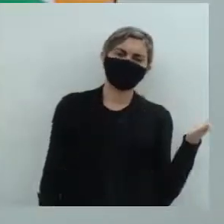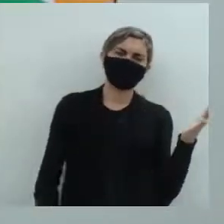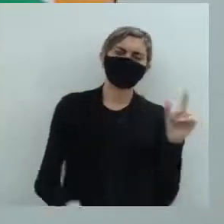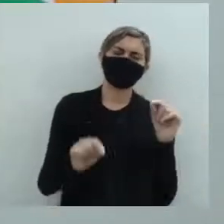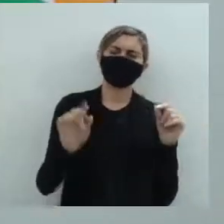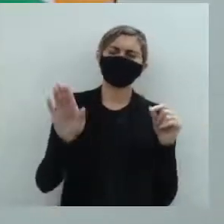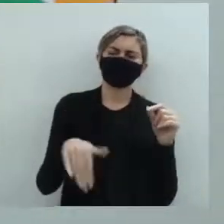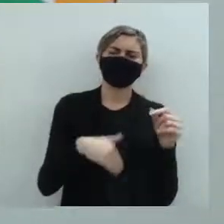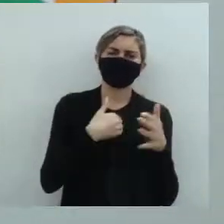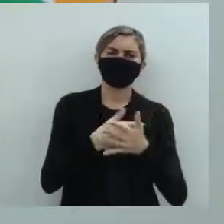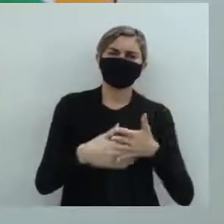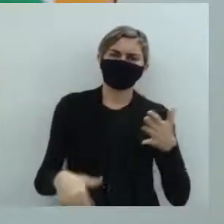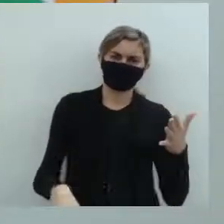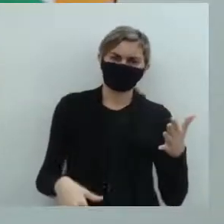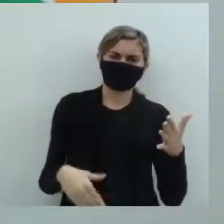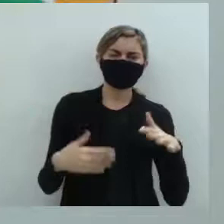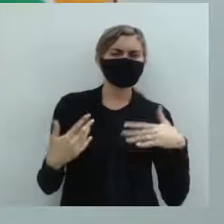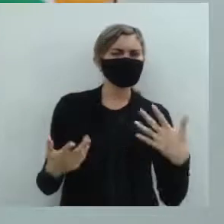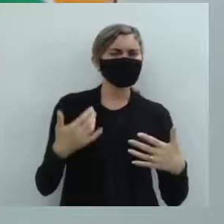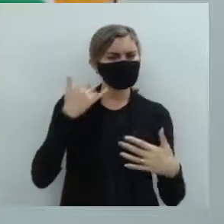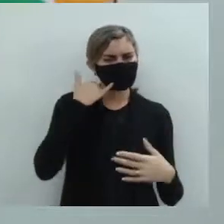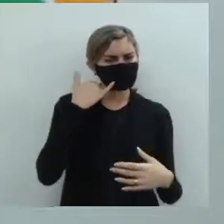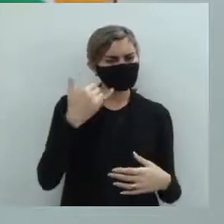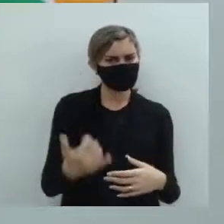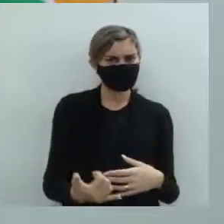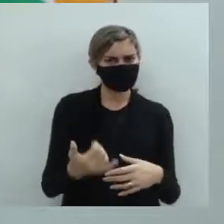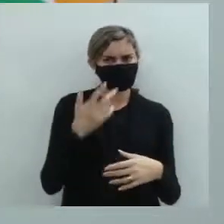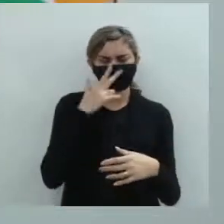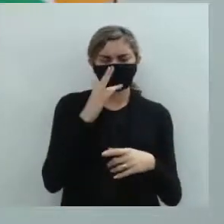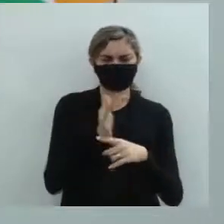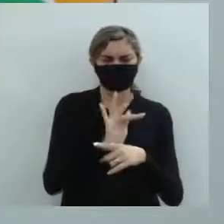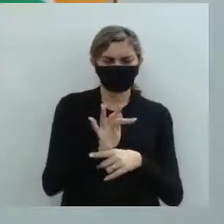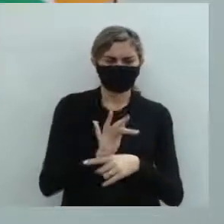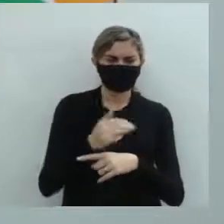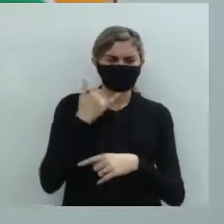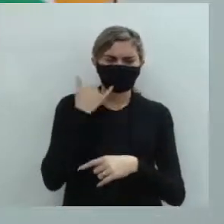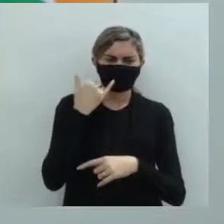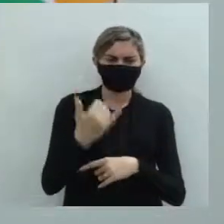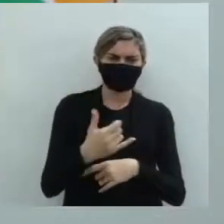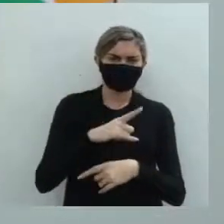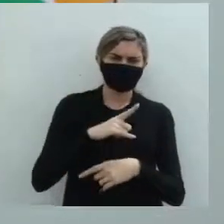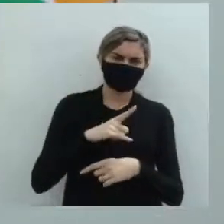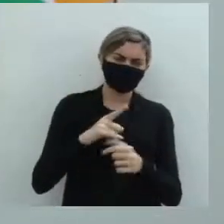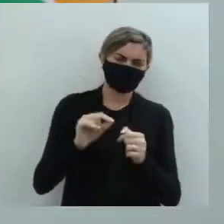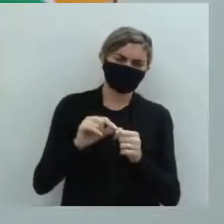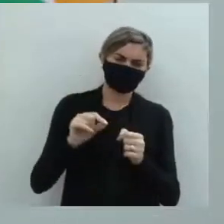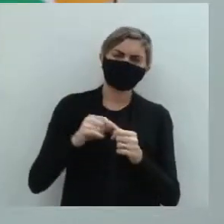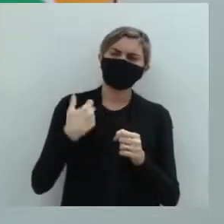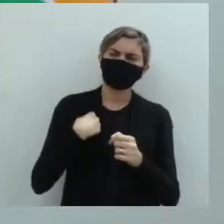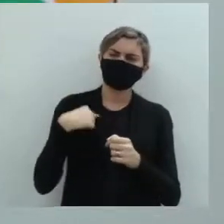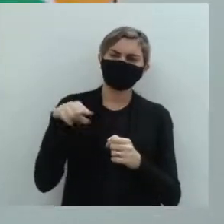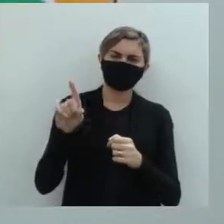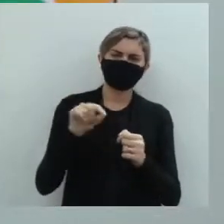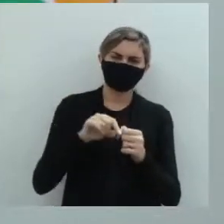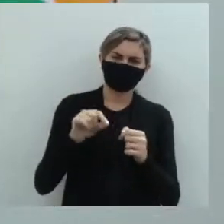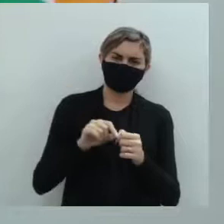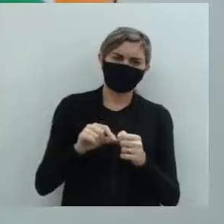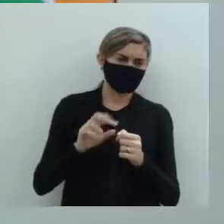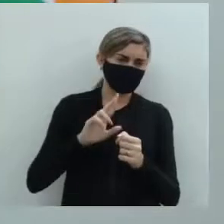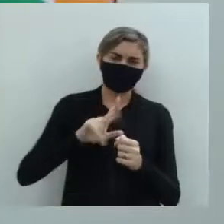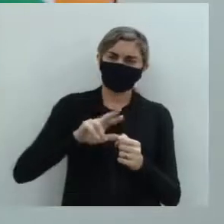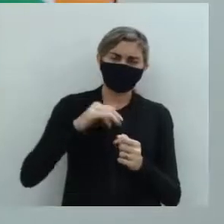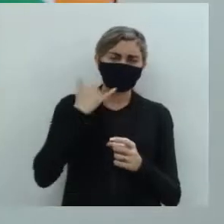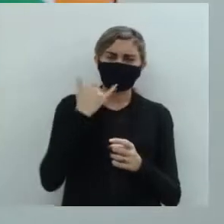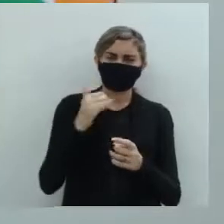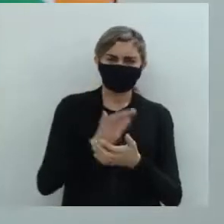o meu serviço. Não é? Alguém me liga, parece um filme, né? Alguém me liga, diz o que eu tenho que fazer, eu vou lá, faço, nem liga,